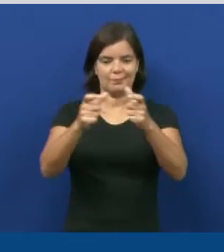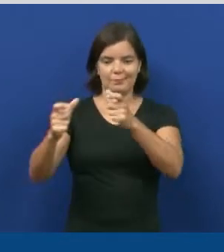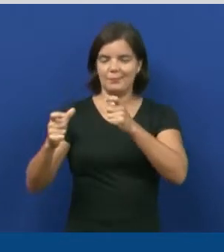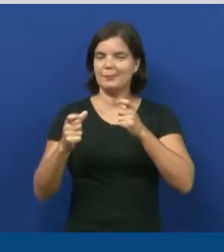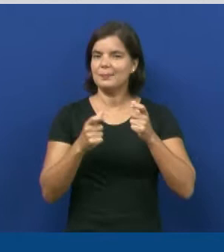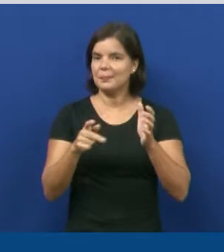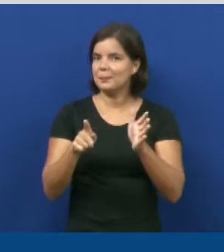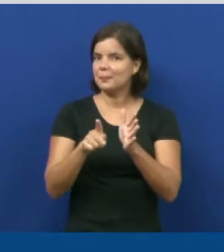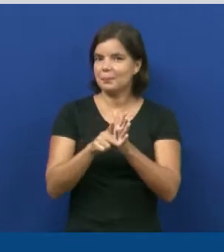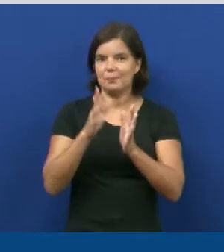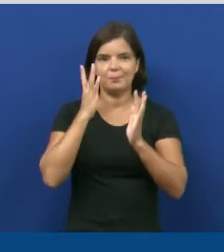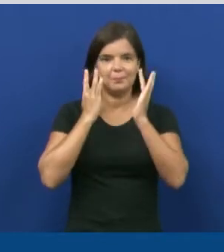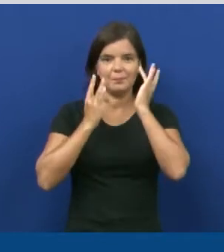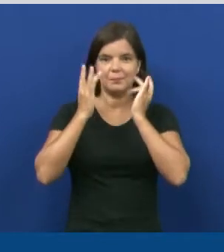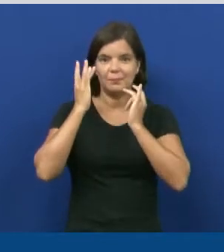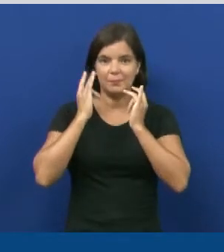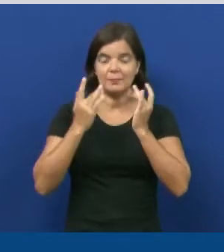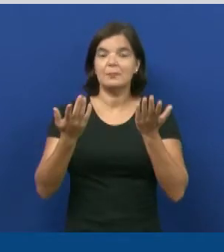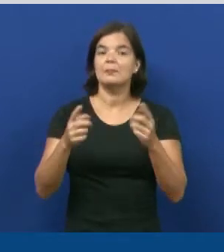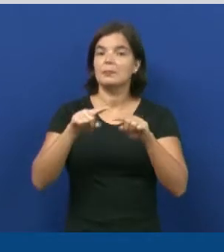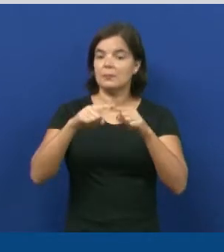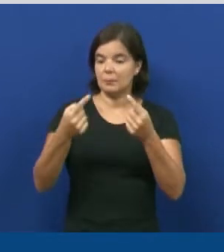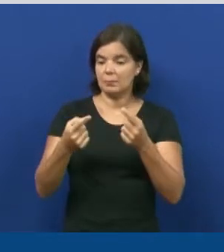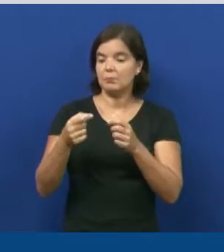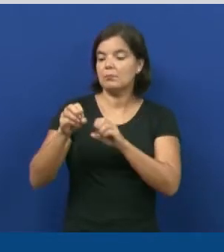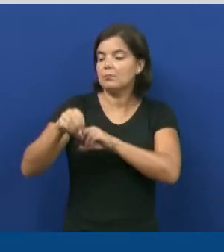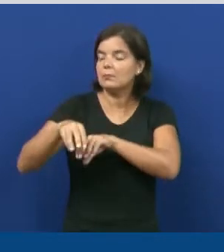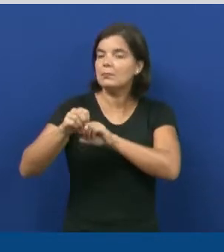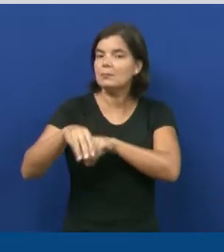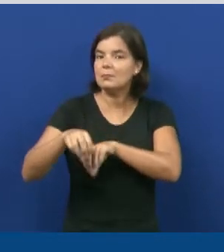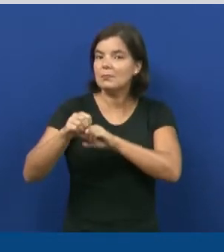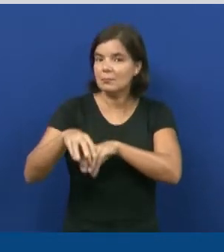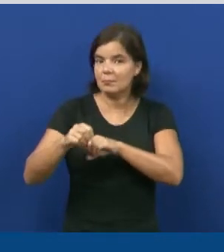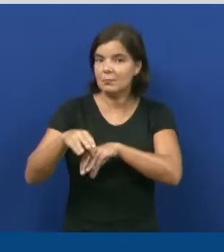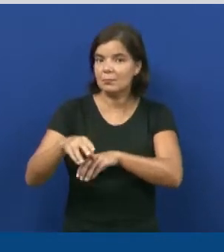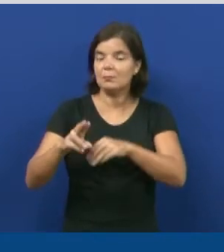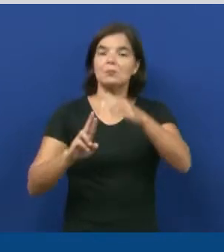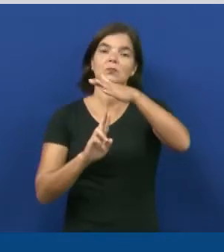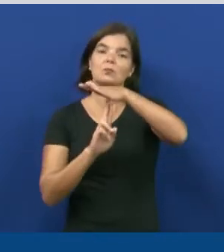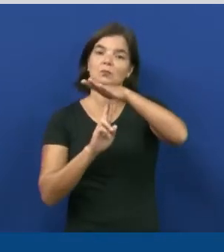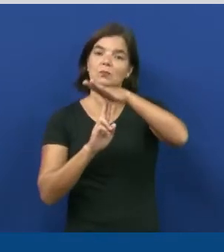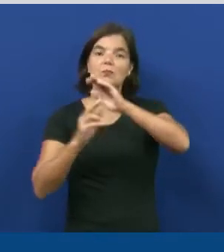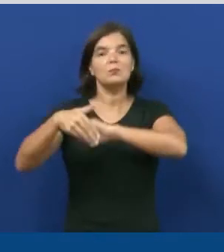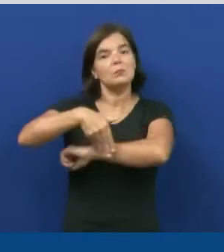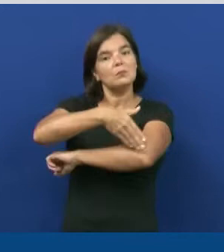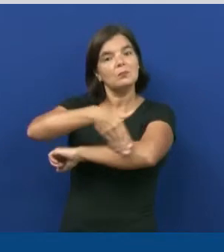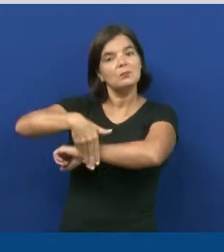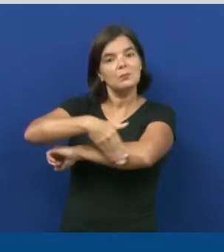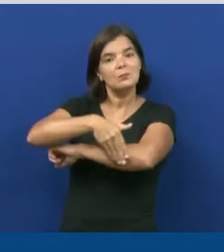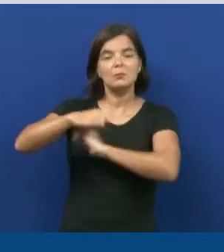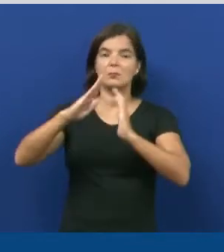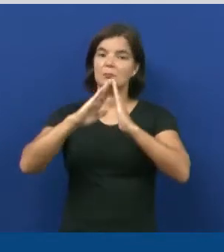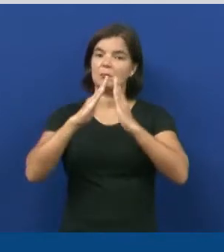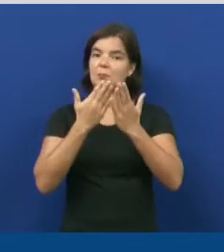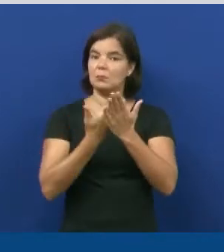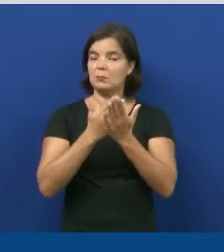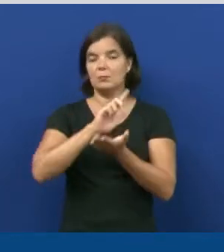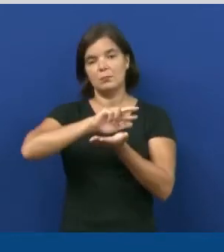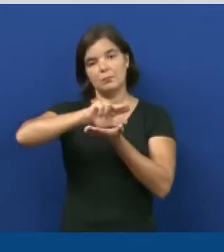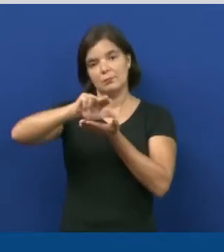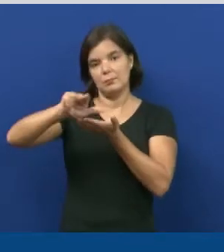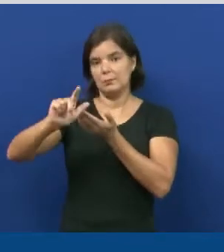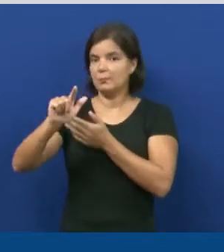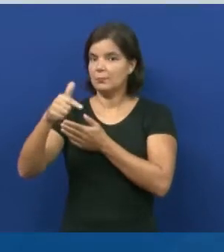destinados à atividade teatral. As peças eram ensinadas em praças, ruas, colégios, entre